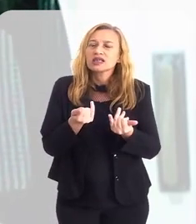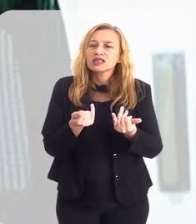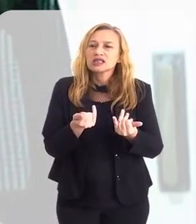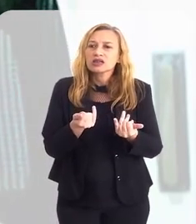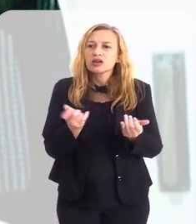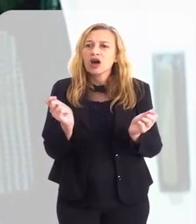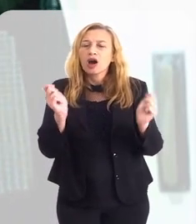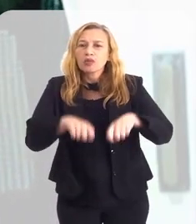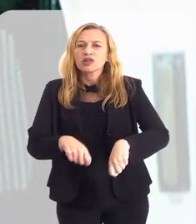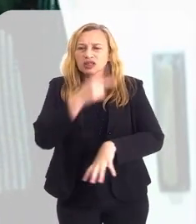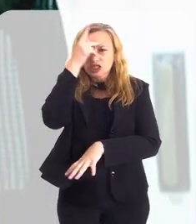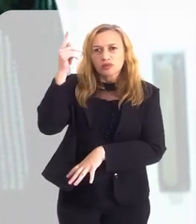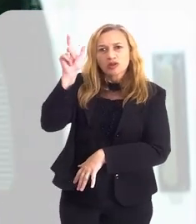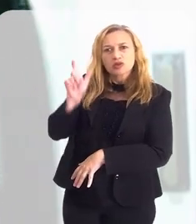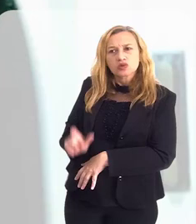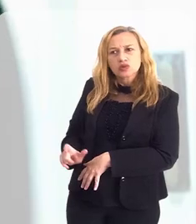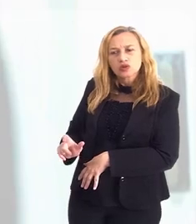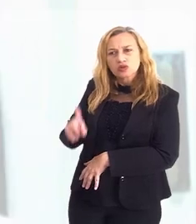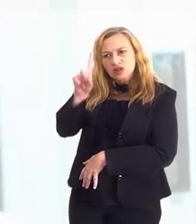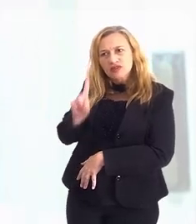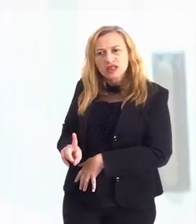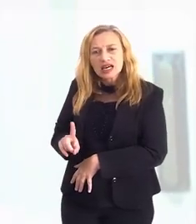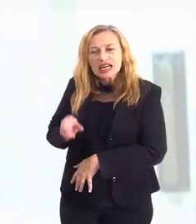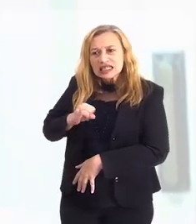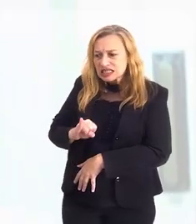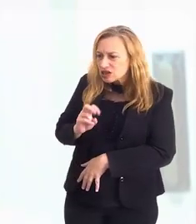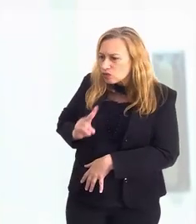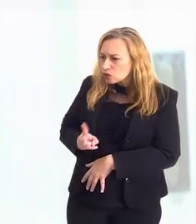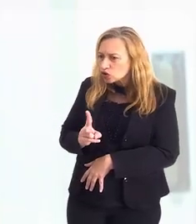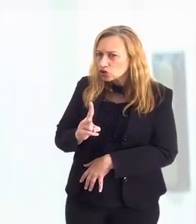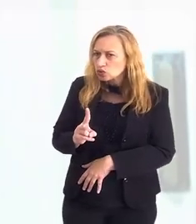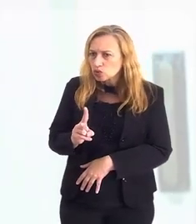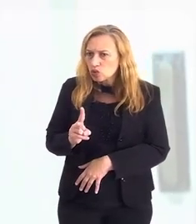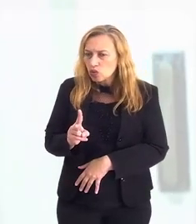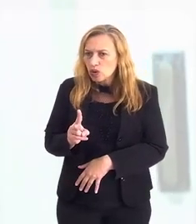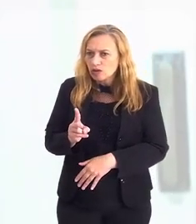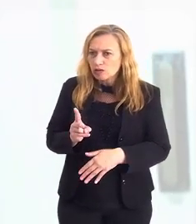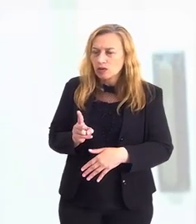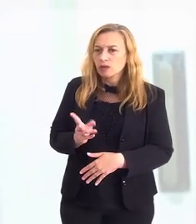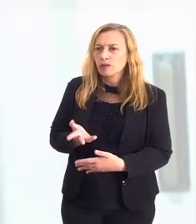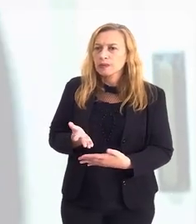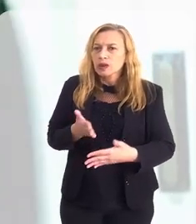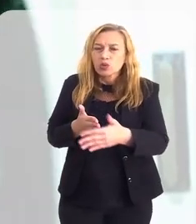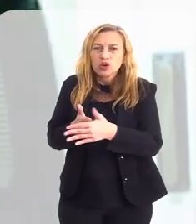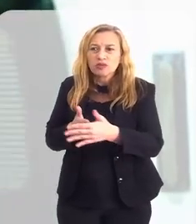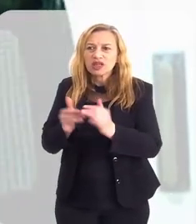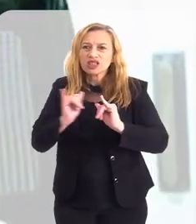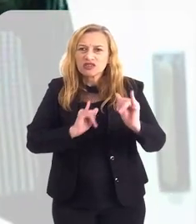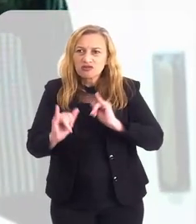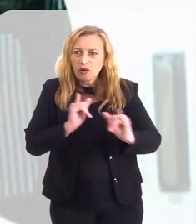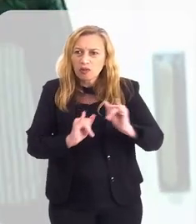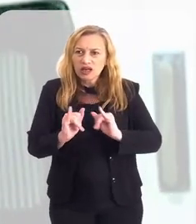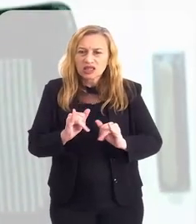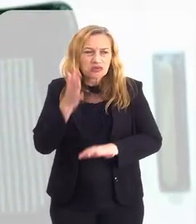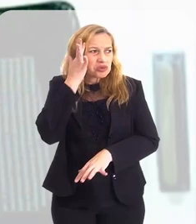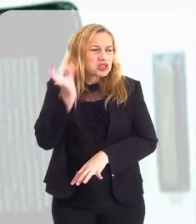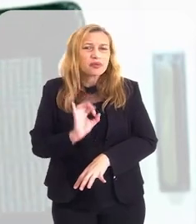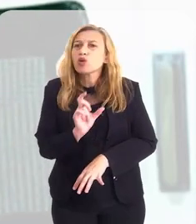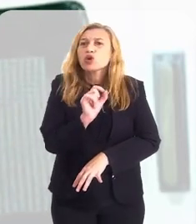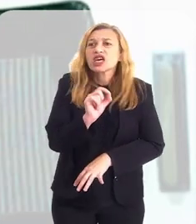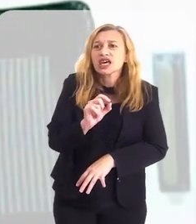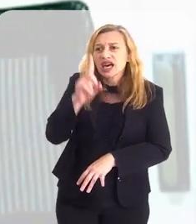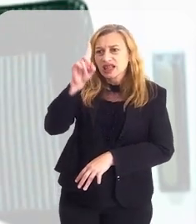informadas sobre o potencial das pessoas com deficiência. Se elas continuam nutrindo ideias absolutamente equivocadas